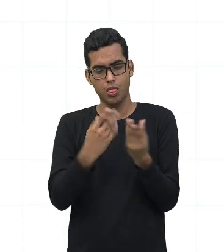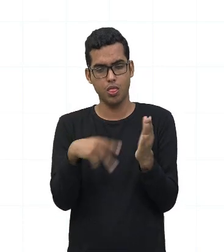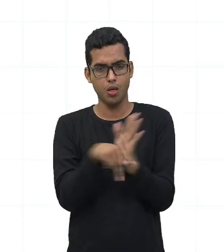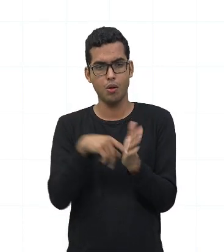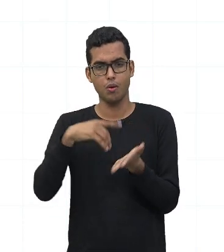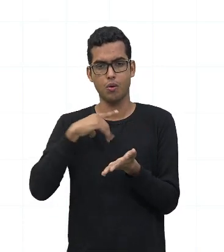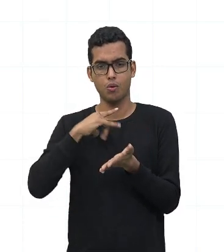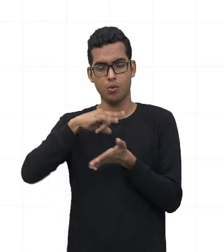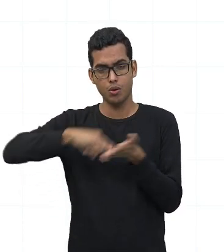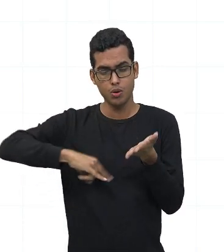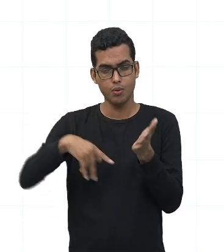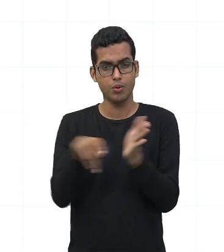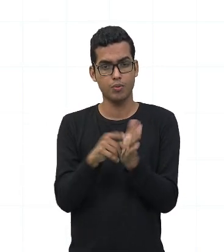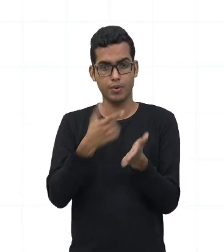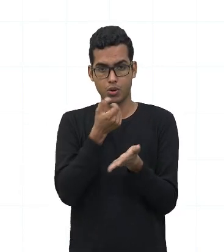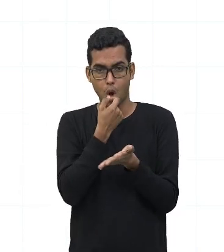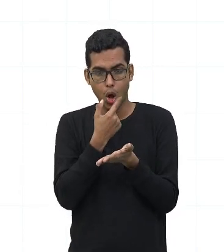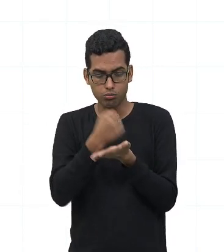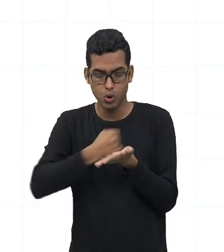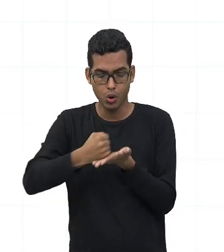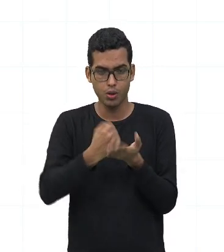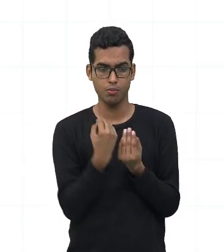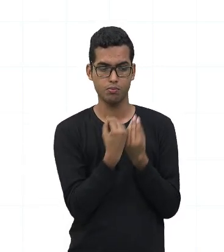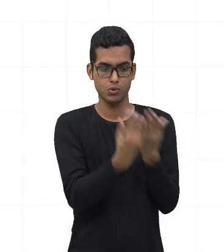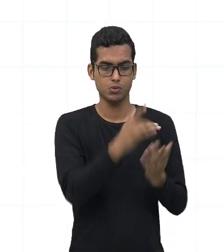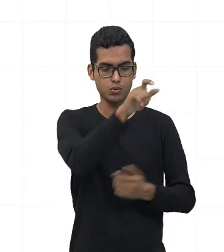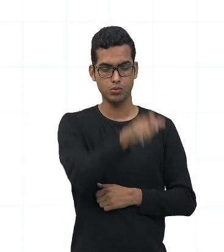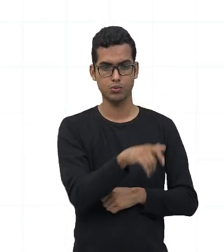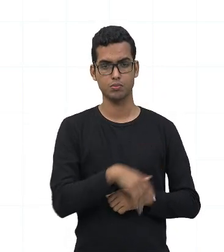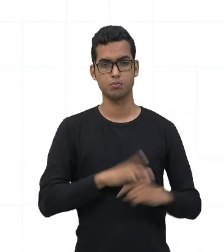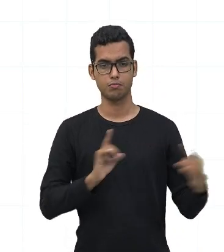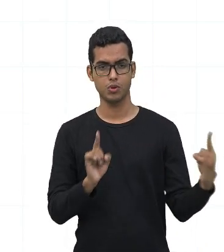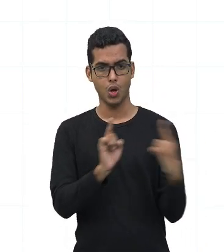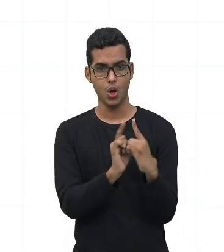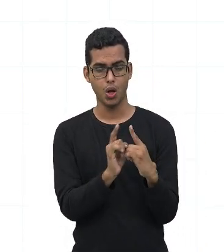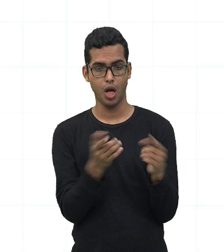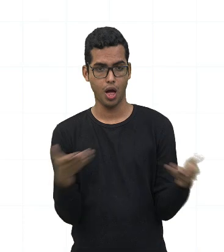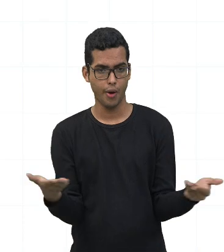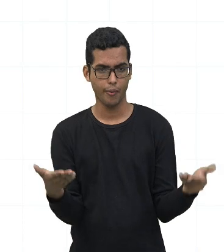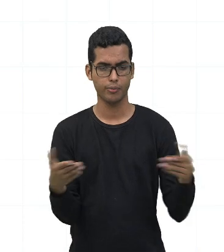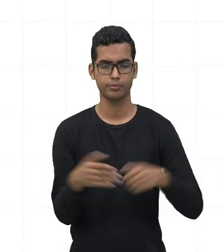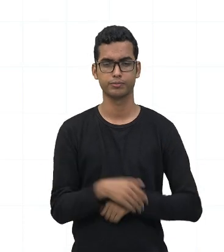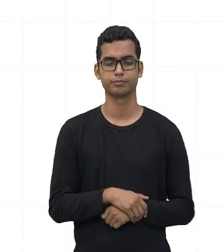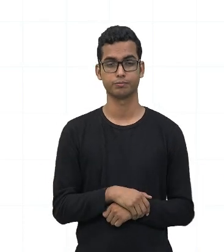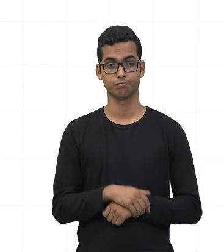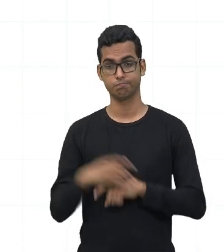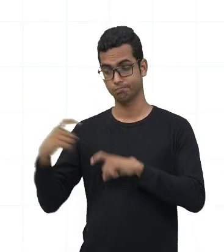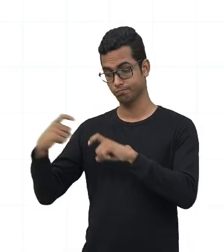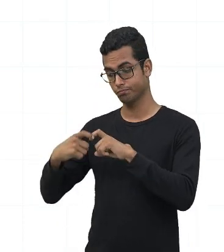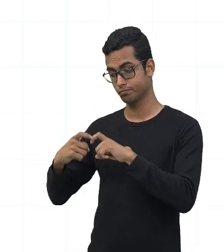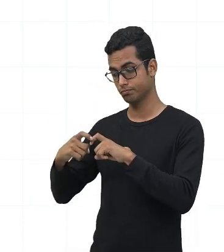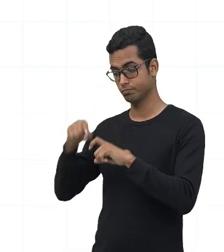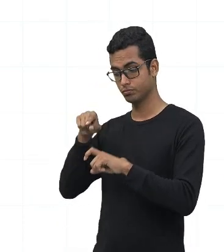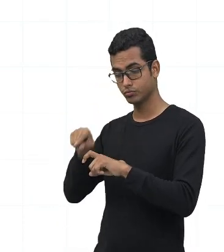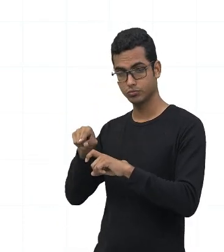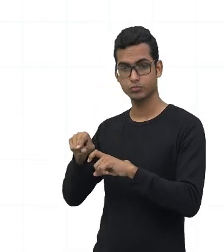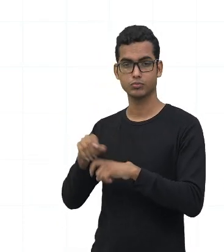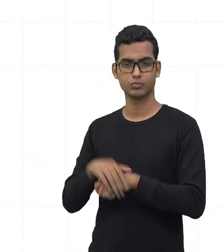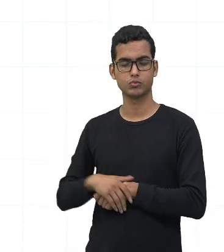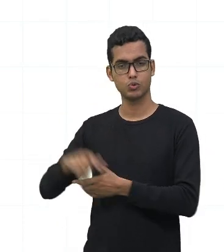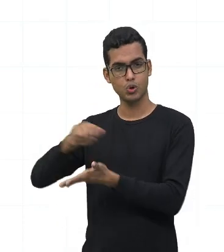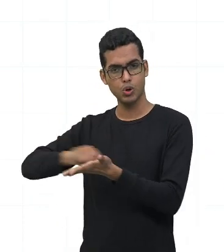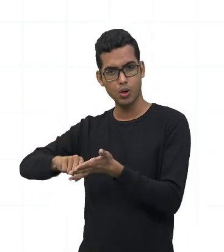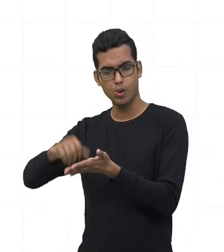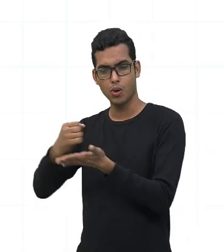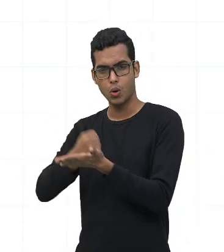um remédio para o paciente. Porém, quando eu digo a médica prescreveu